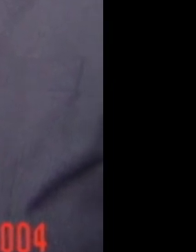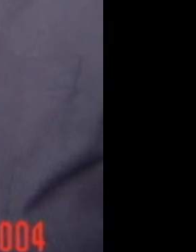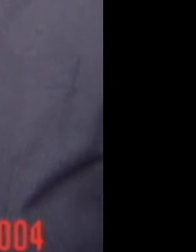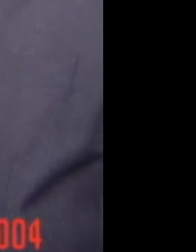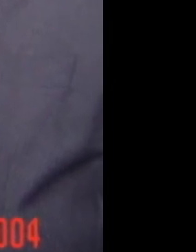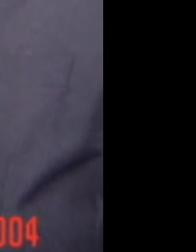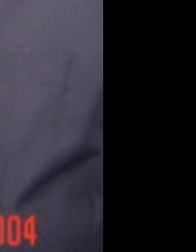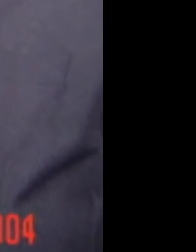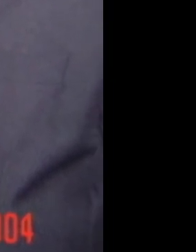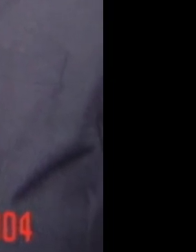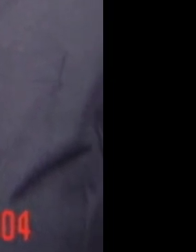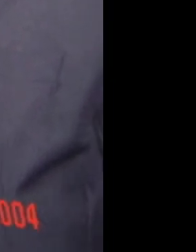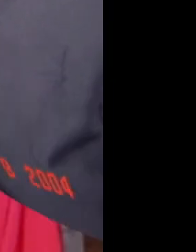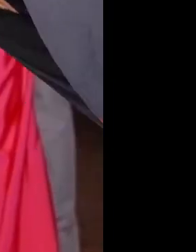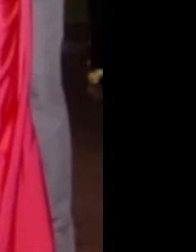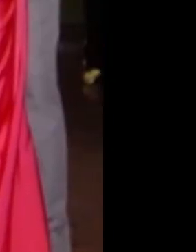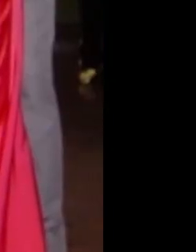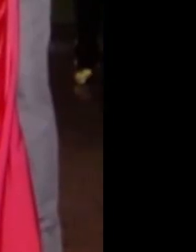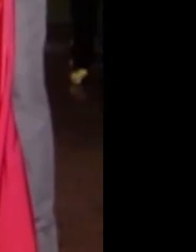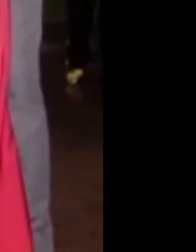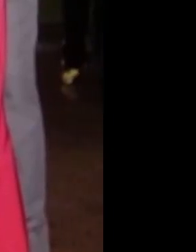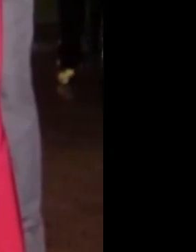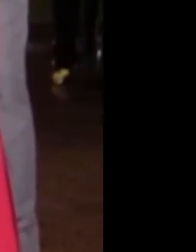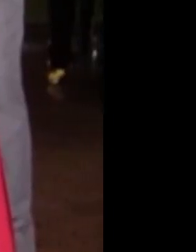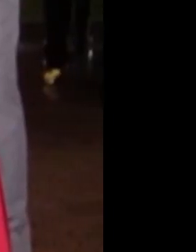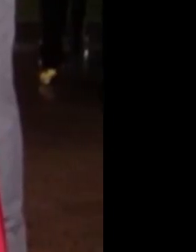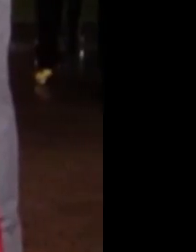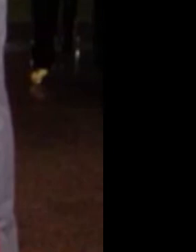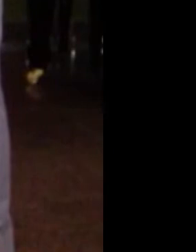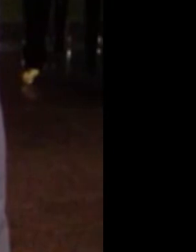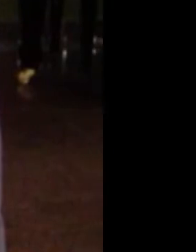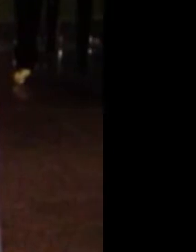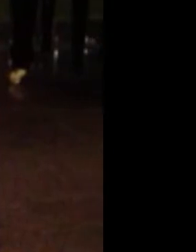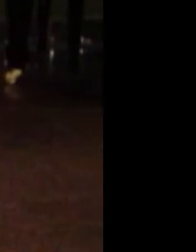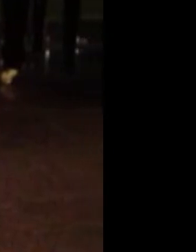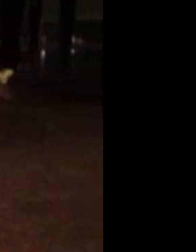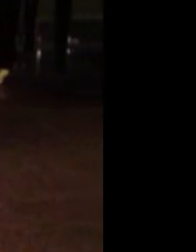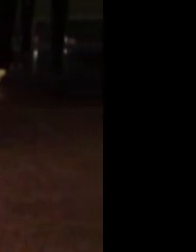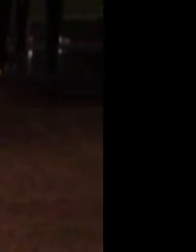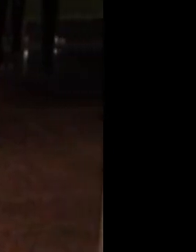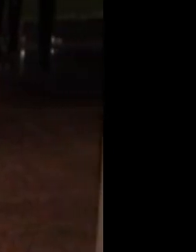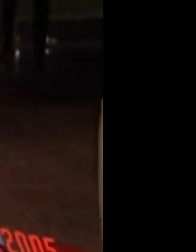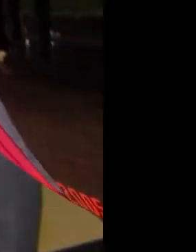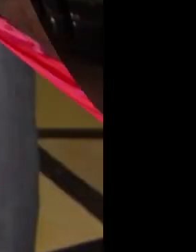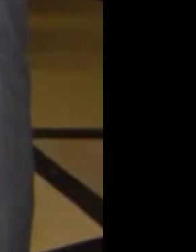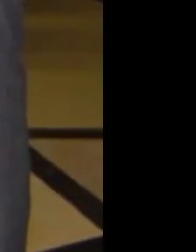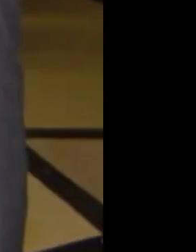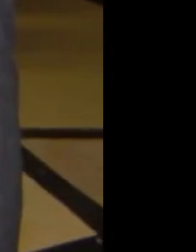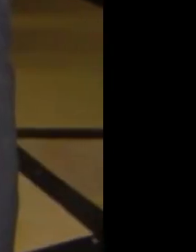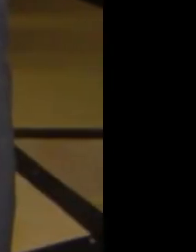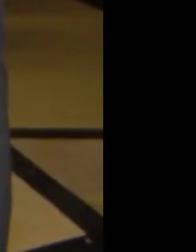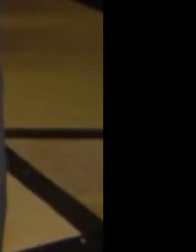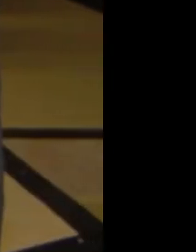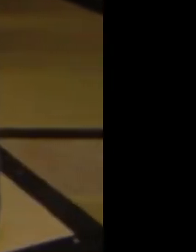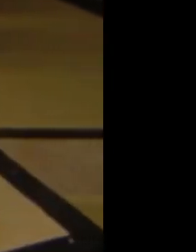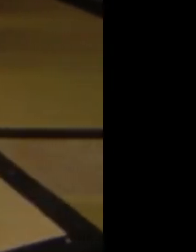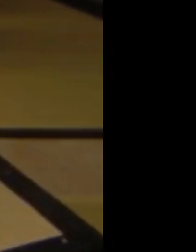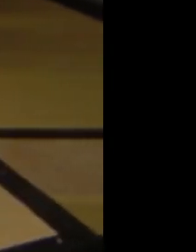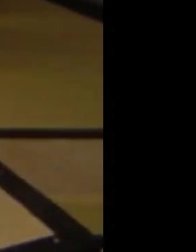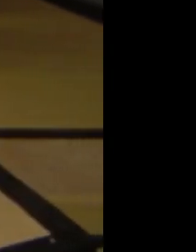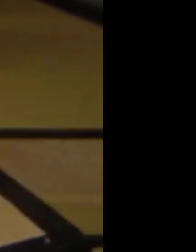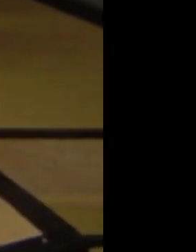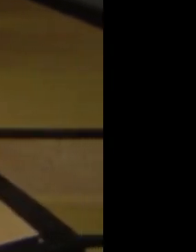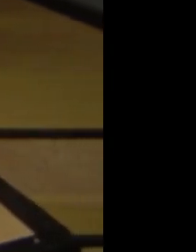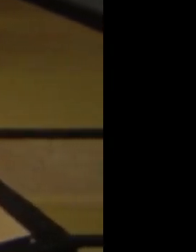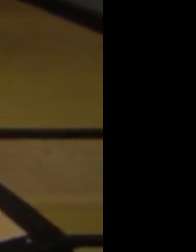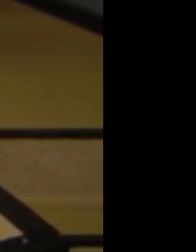tão doída não doía assim. Agora resta uma mesa na sala, e